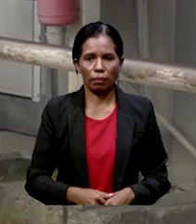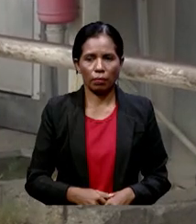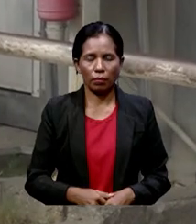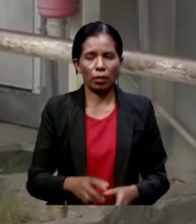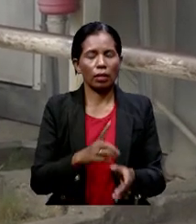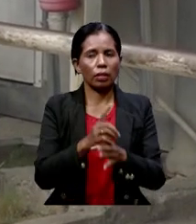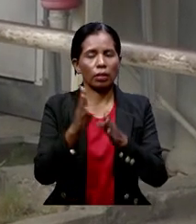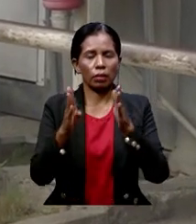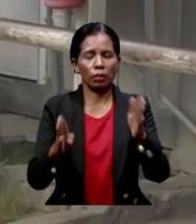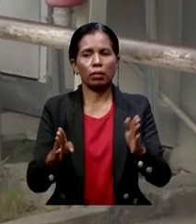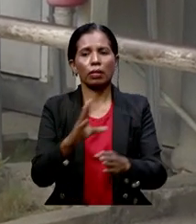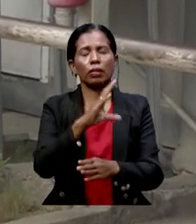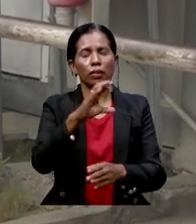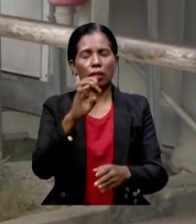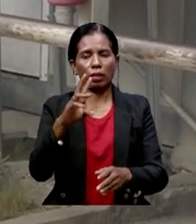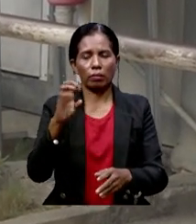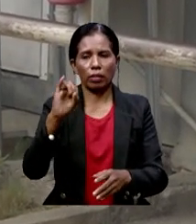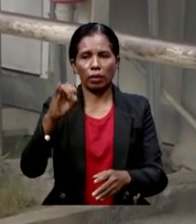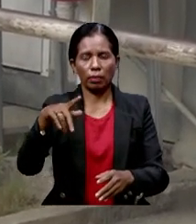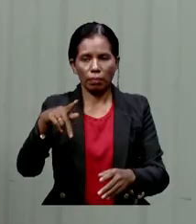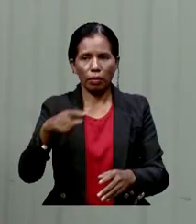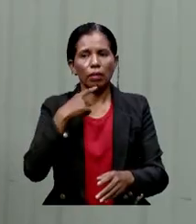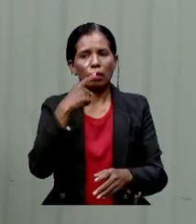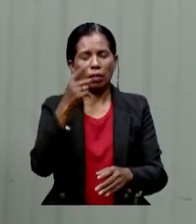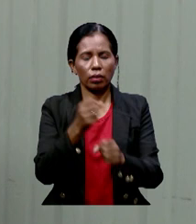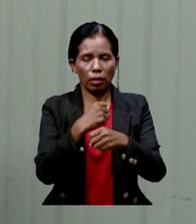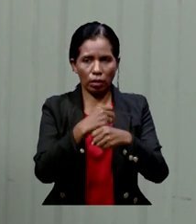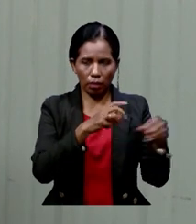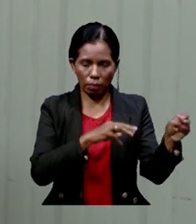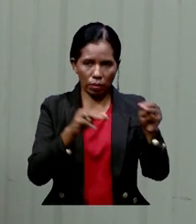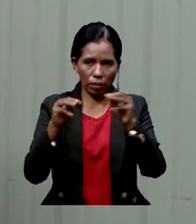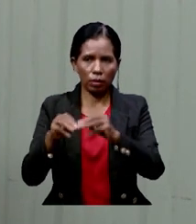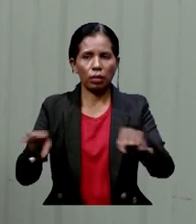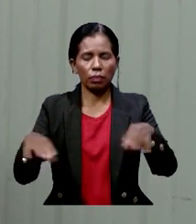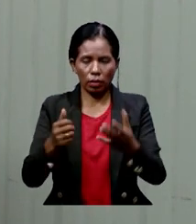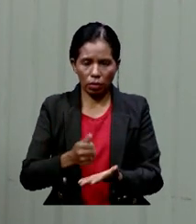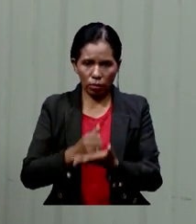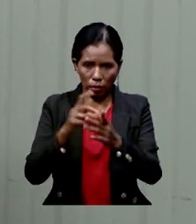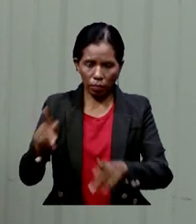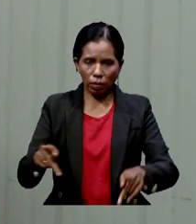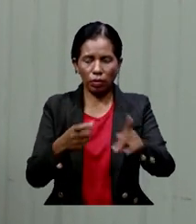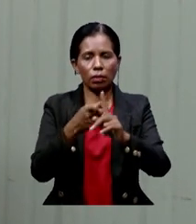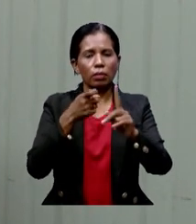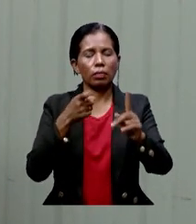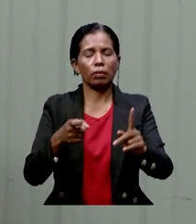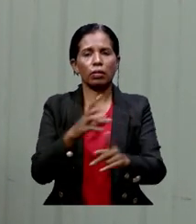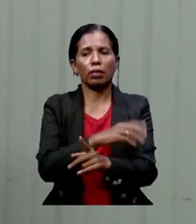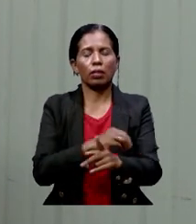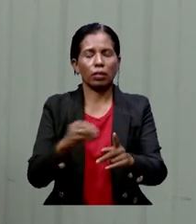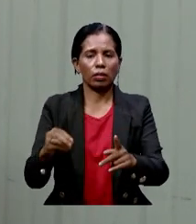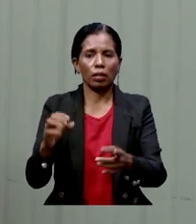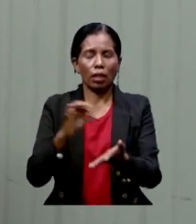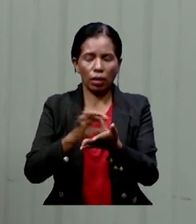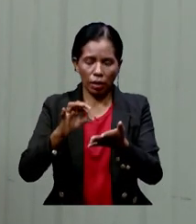Diretor Executivo CRVP Florencio Sánchez Ateten se halo mudança ba serviço atendimento público, husi sistema manual ba sistema